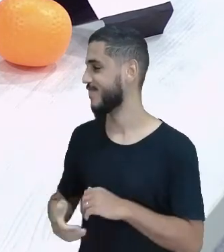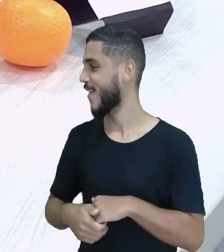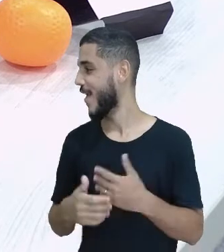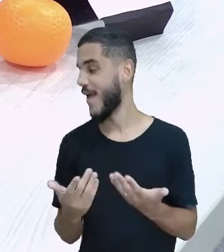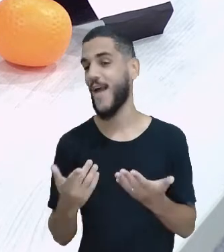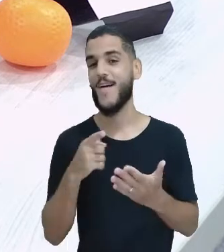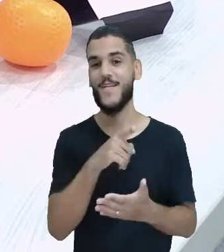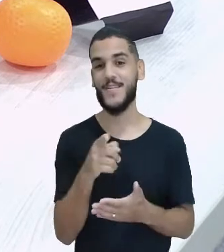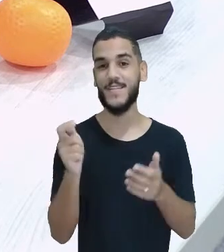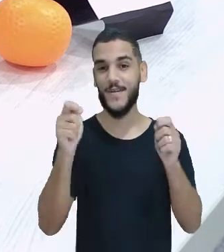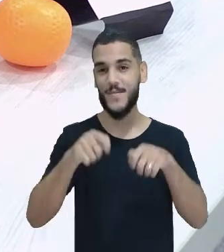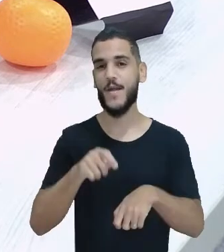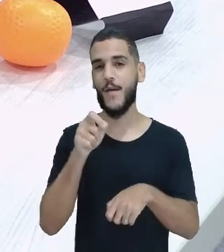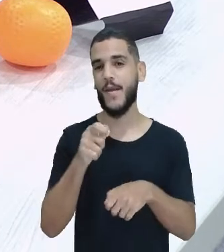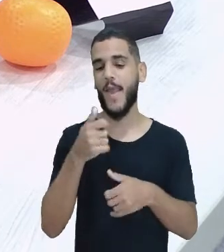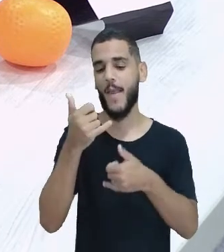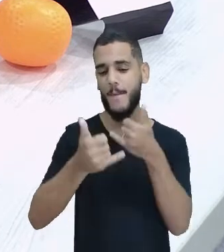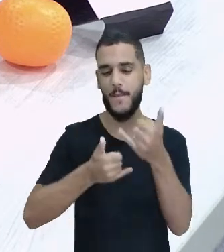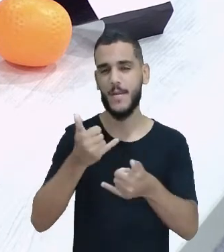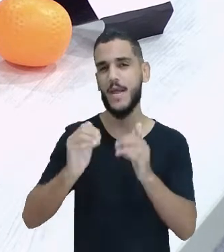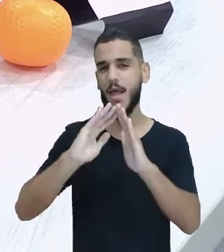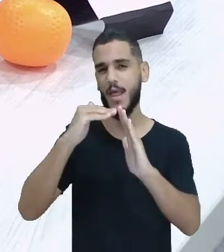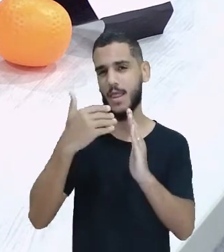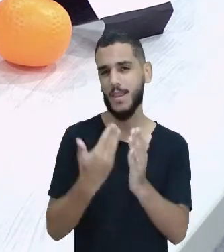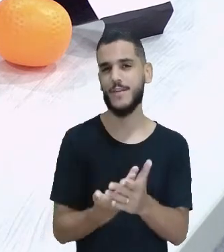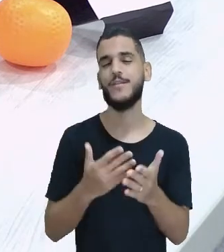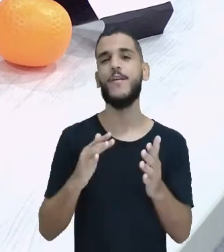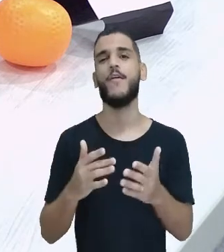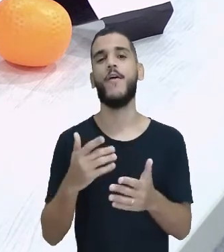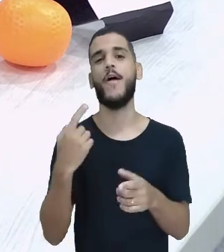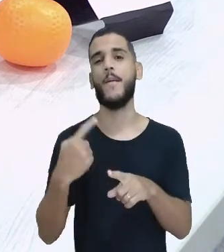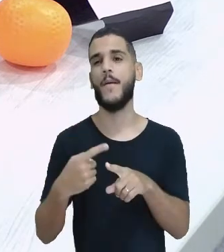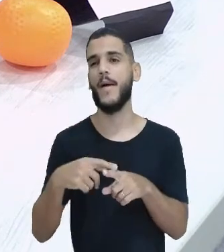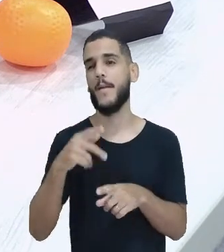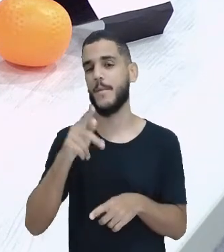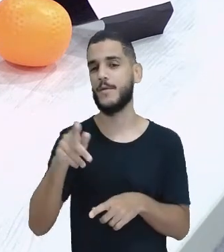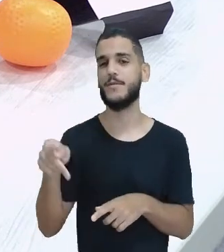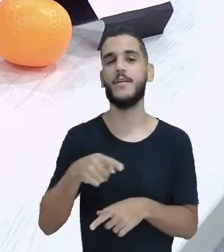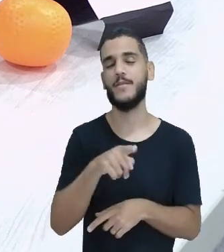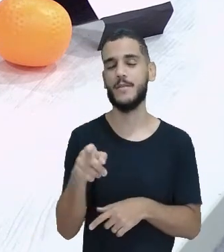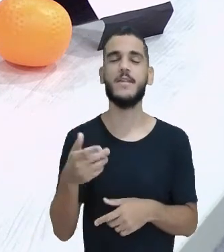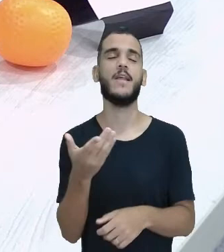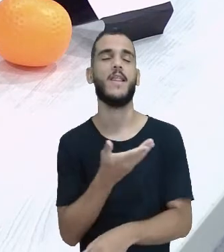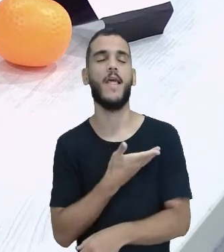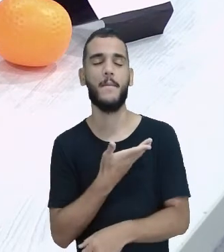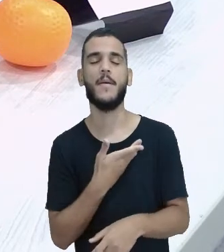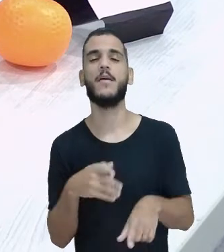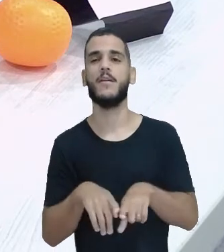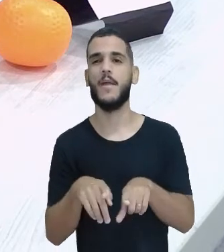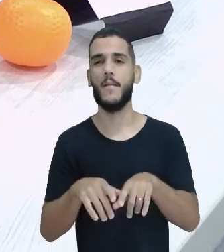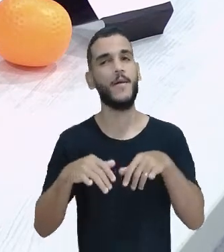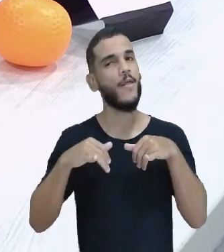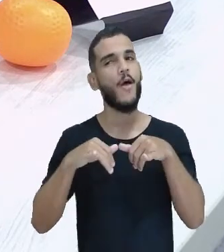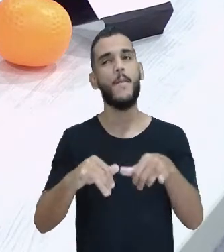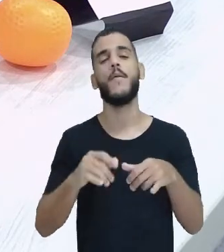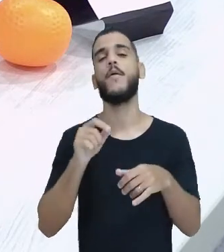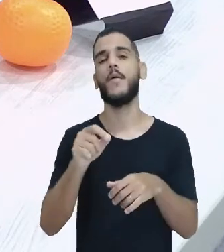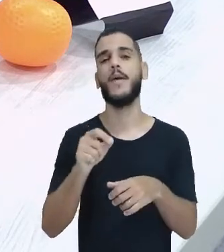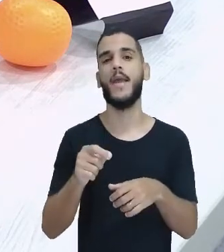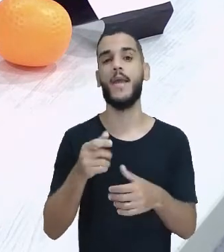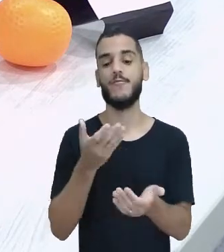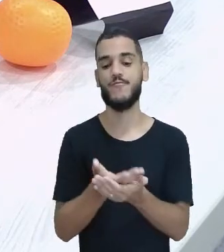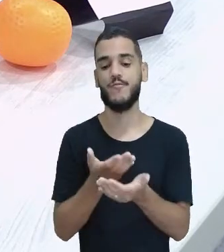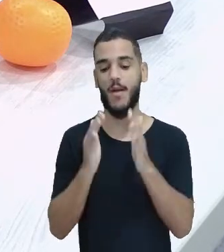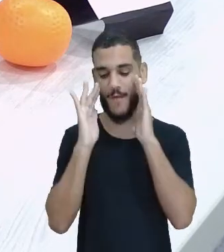aí na escola de vocês também, né? Com a professora de vocês, com os coleguinhas, fazer supermercado e trabalhar com